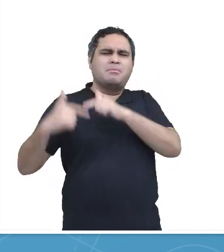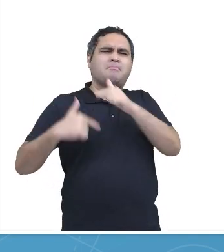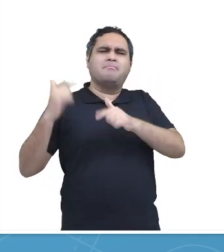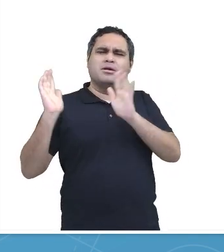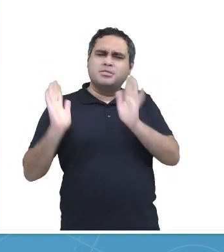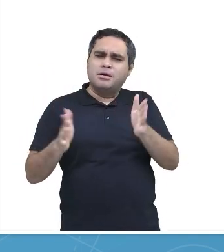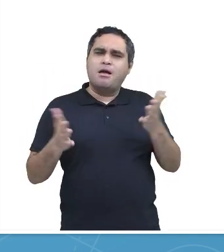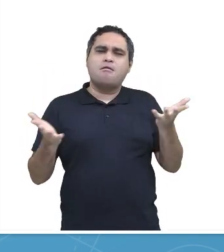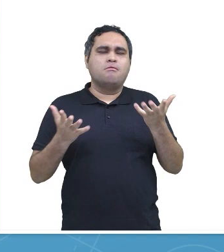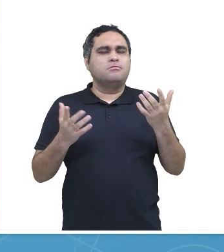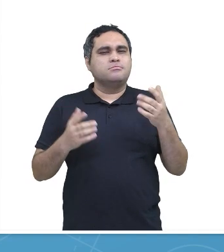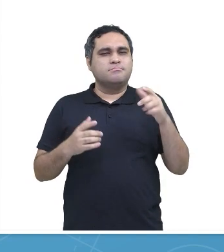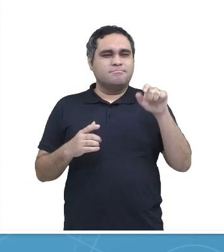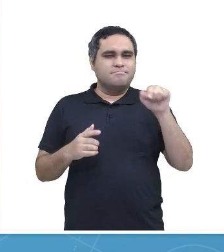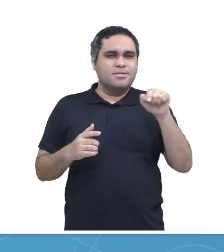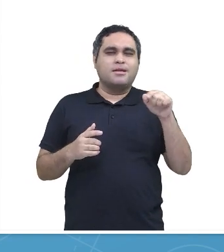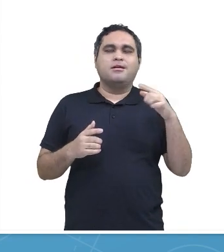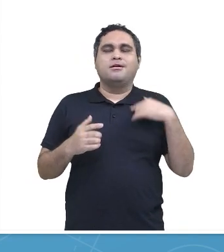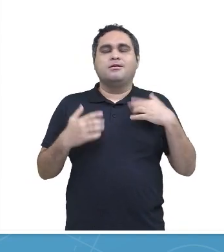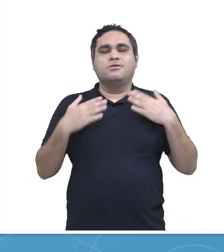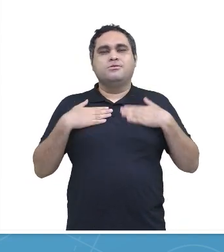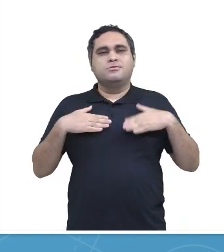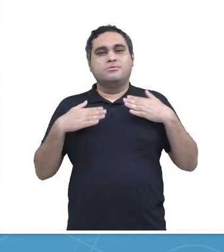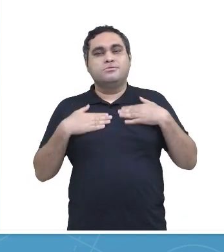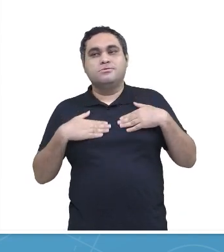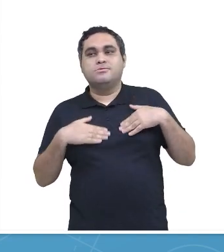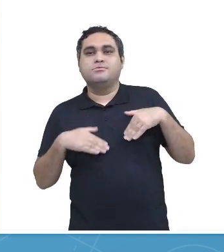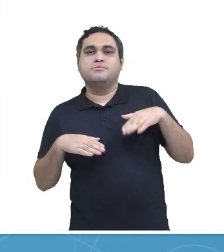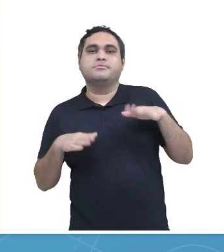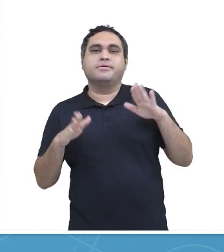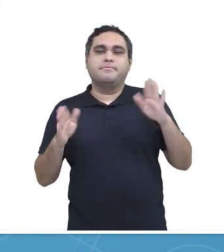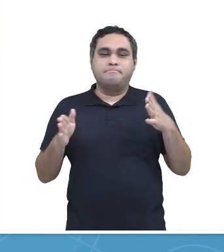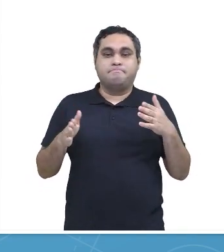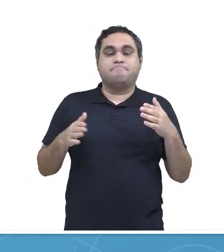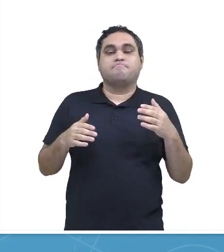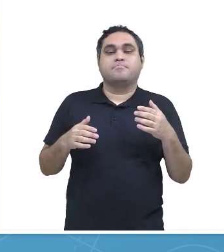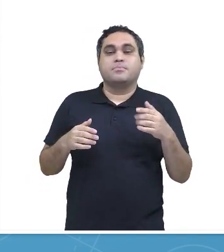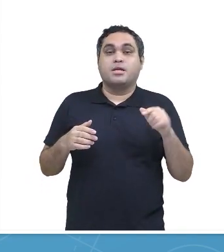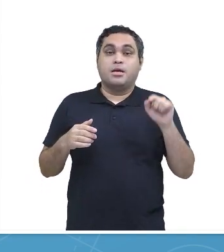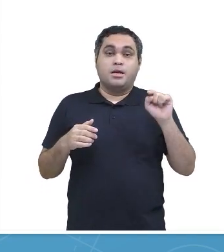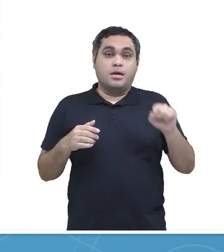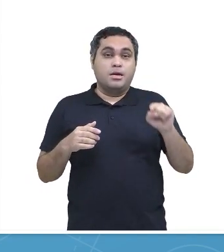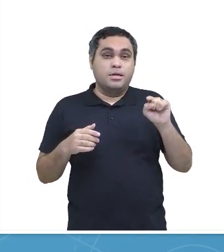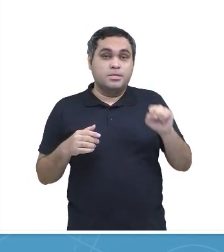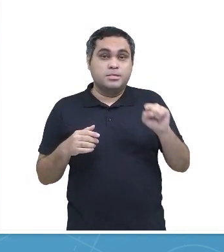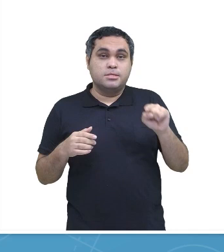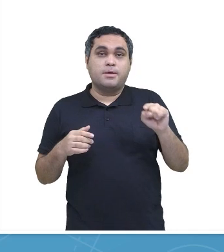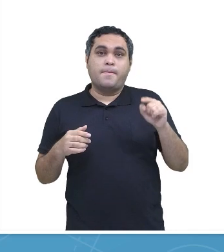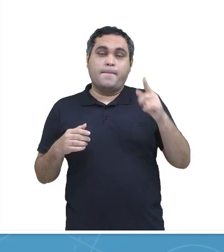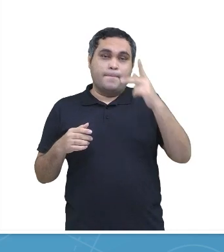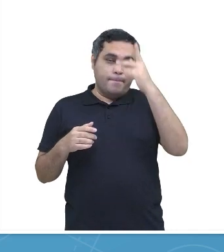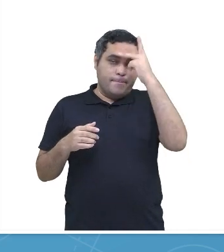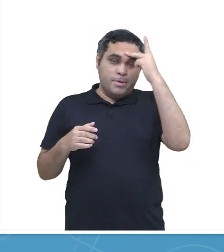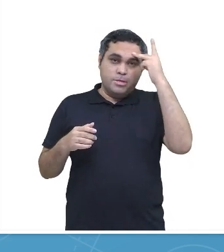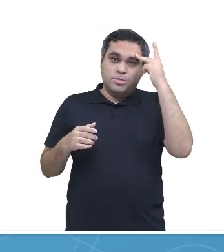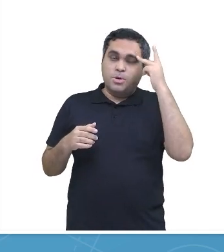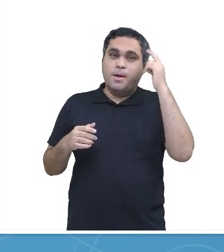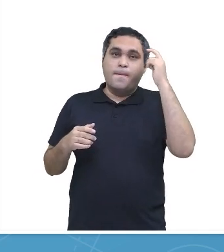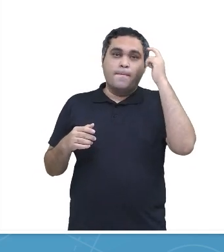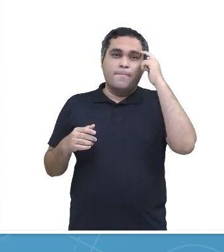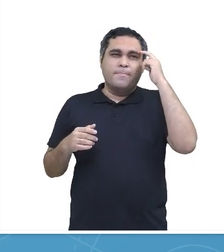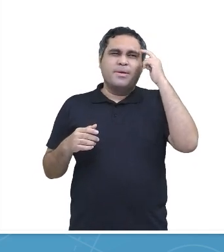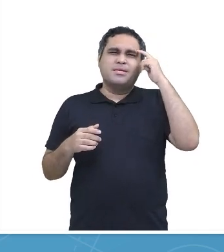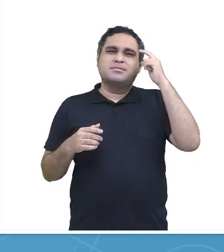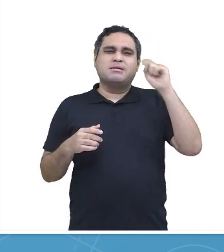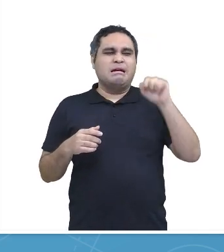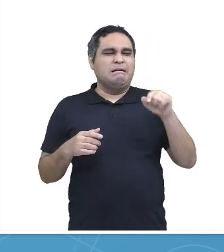nessa fase do envelhecimento, que muitas pessoas acham que tem que ser feito, tem que ser visto de uma forma muito negativa,